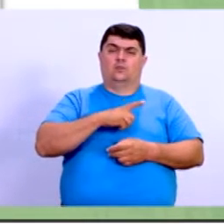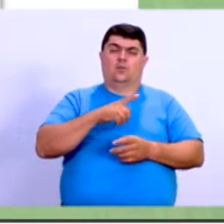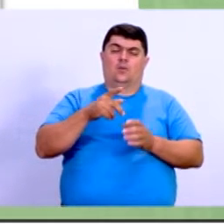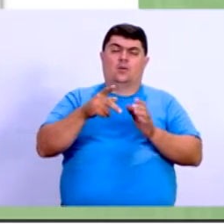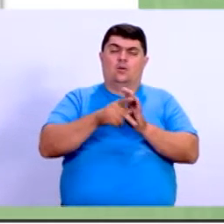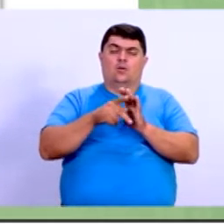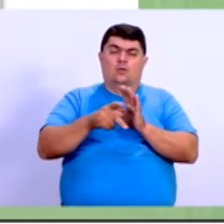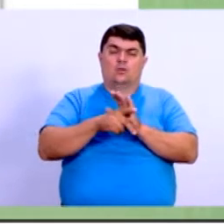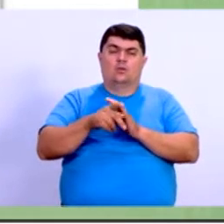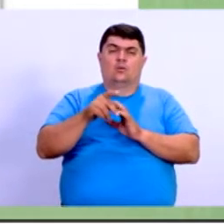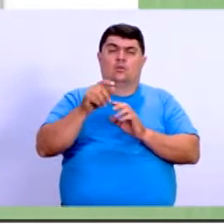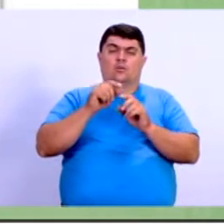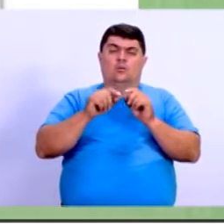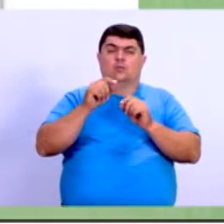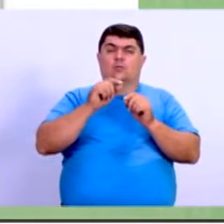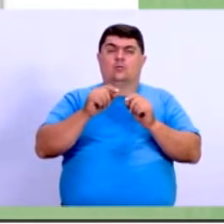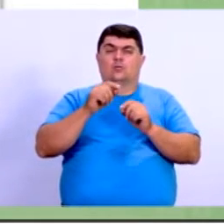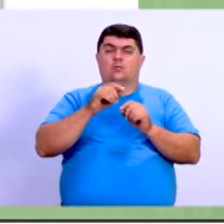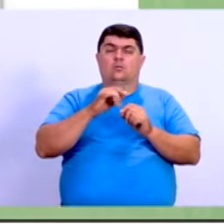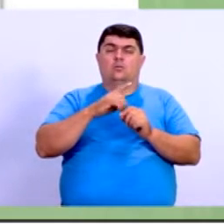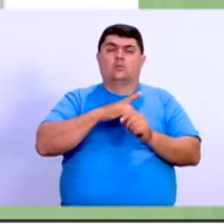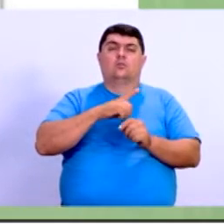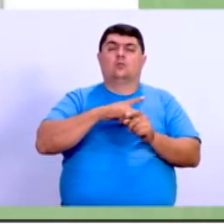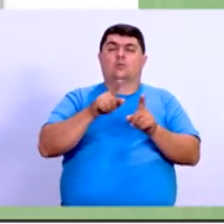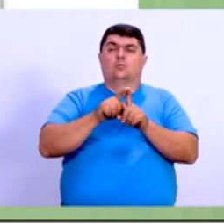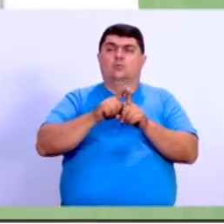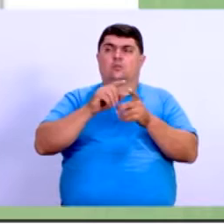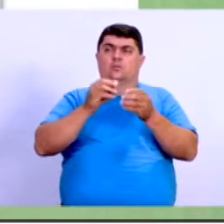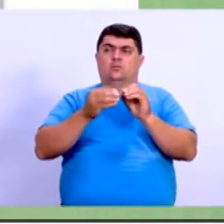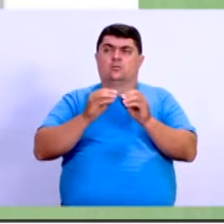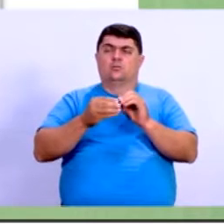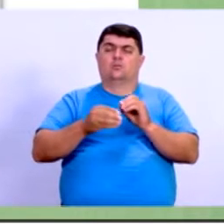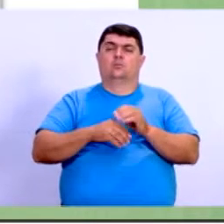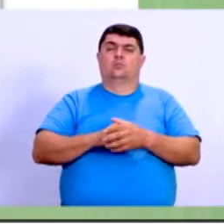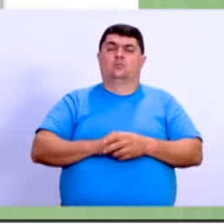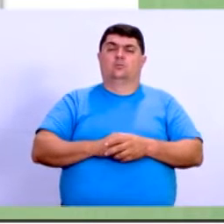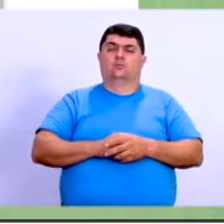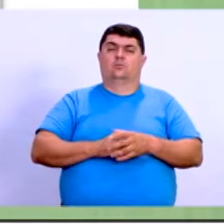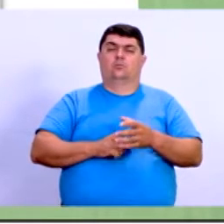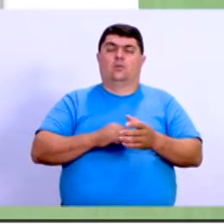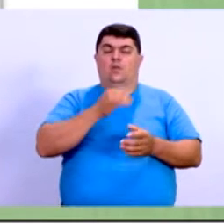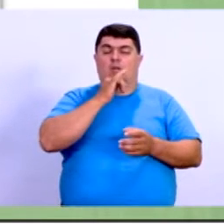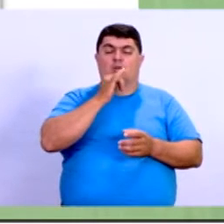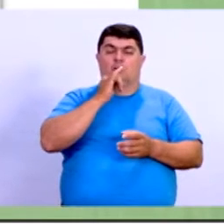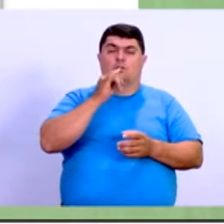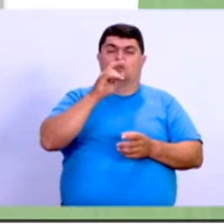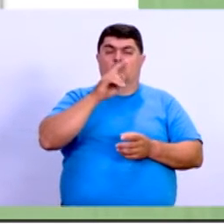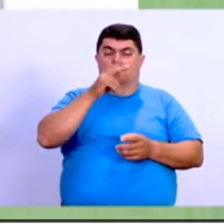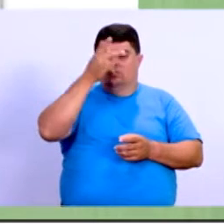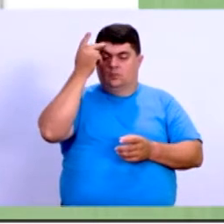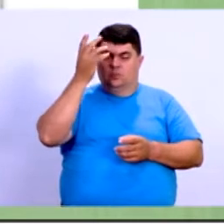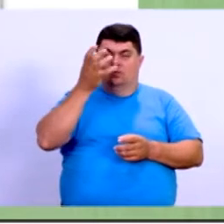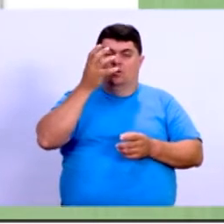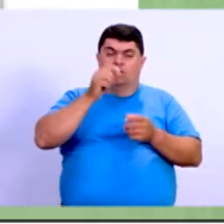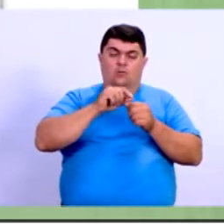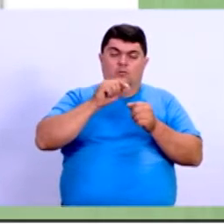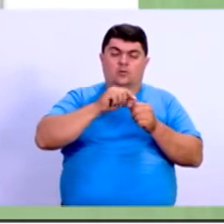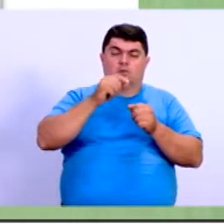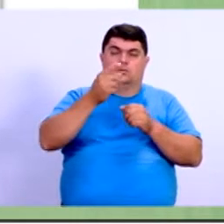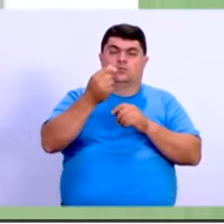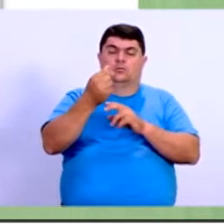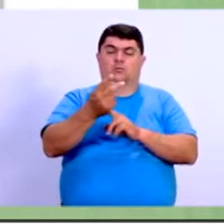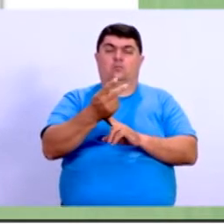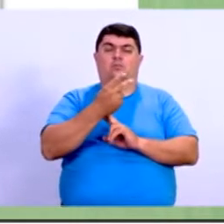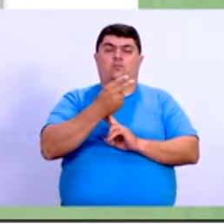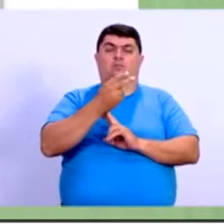o sistema e o banco de dados. O usuário, ele quer efetuar um empréstimo, então ele faz essa solicitação